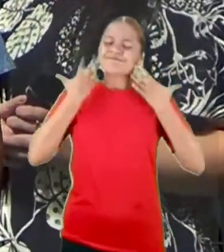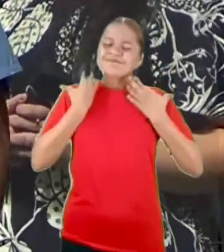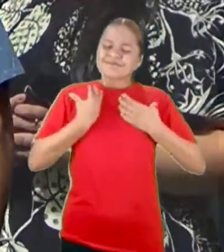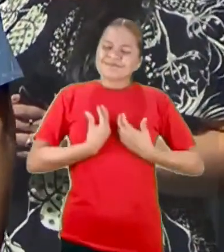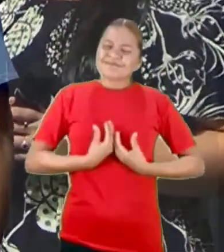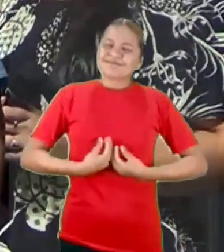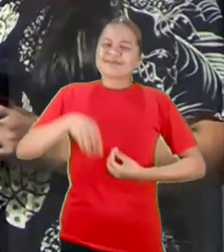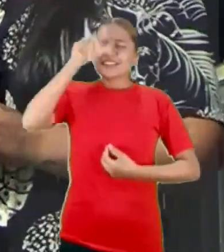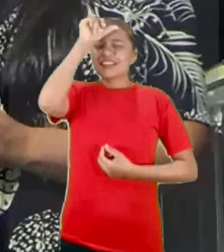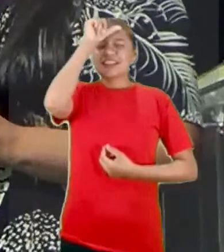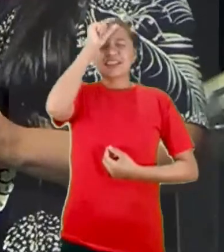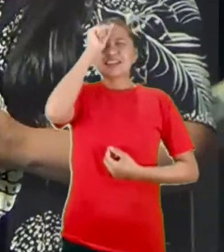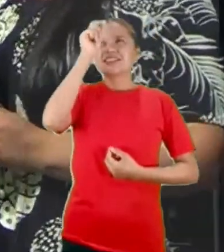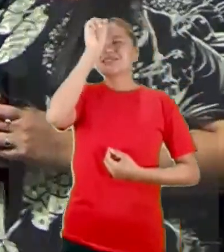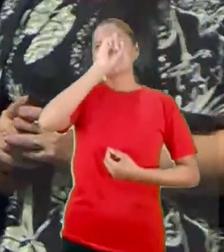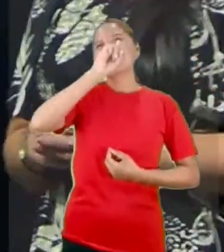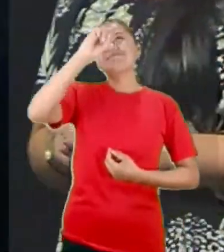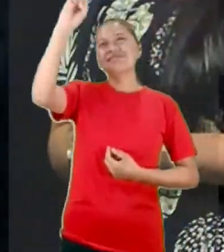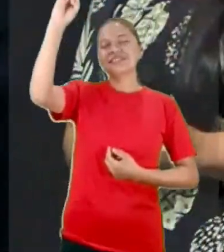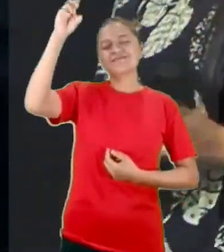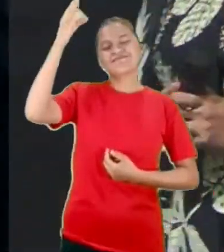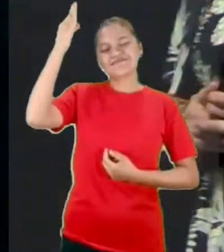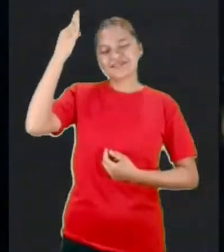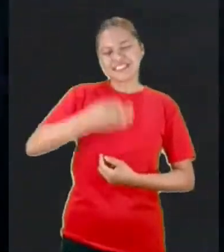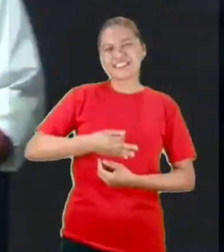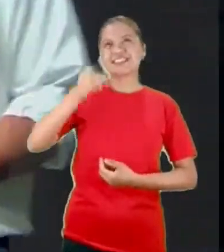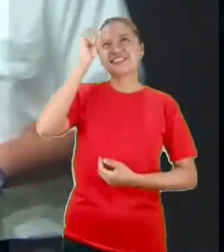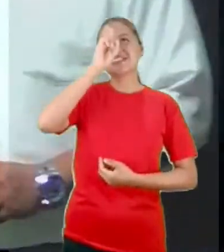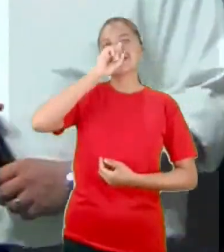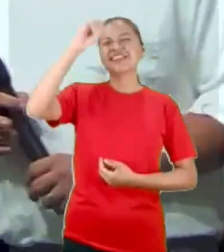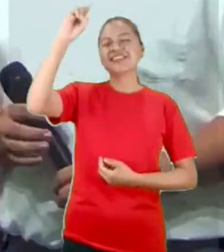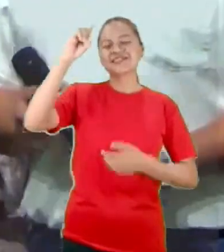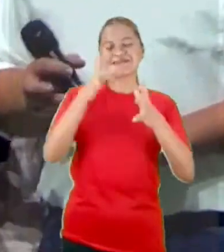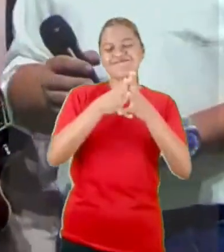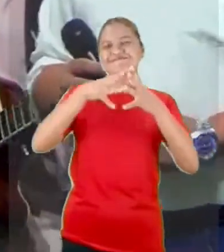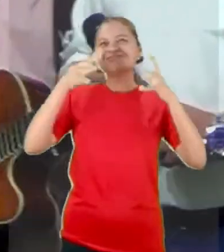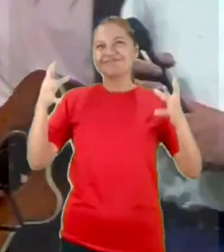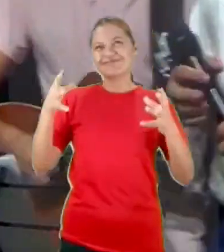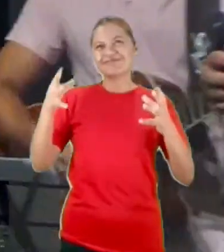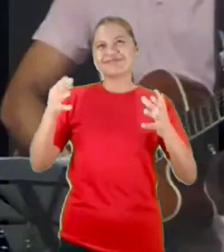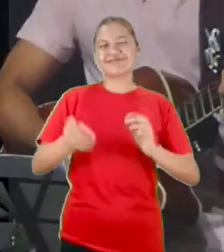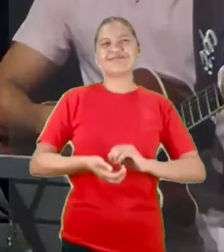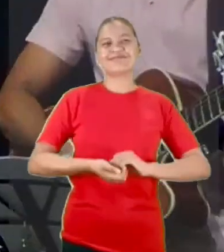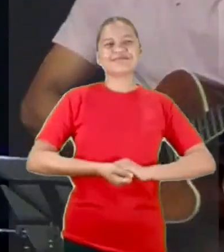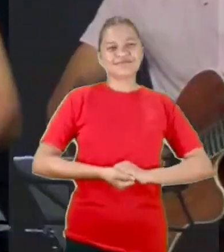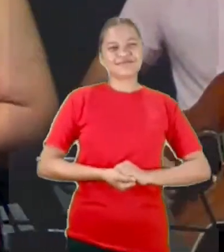essa certeza que grande é o nosso Deus.